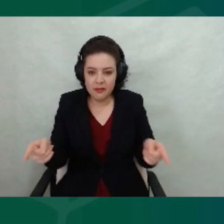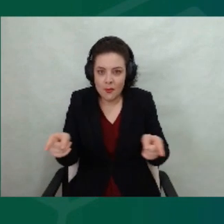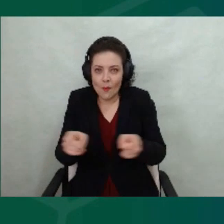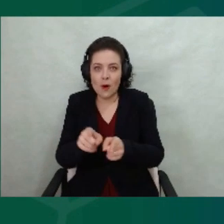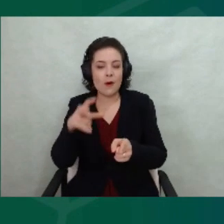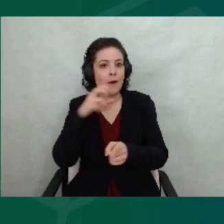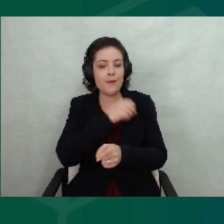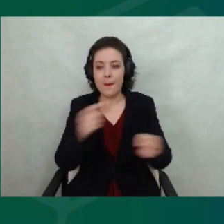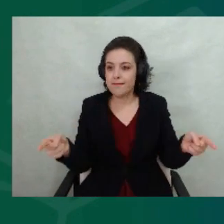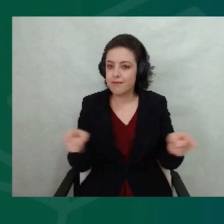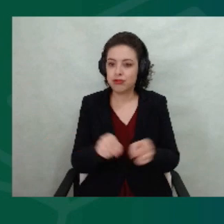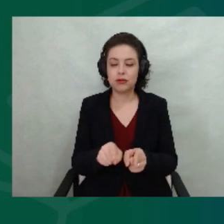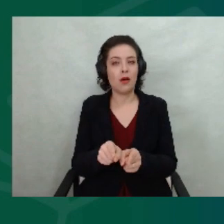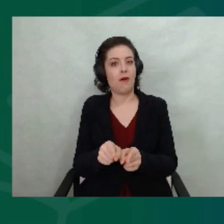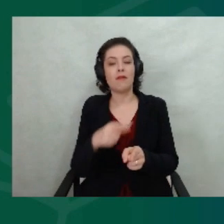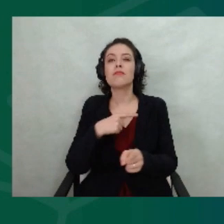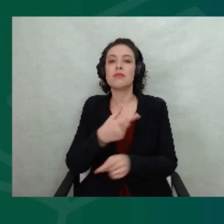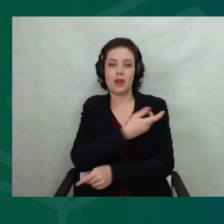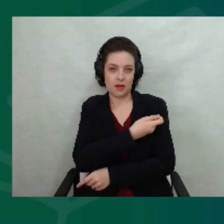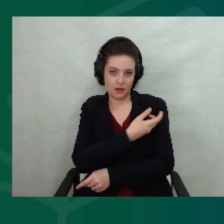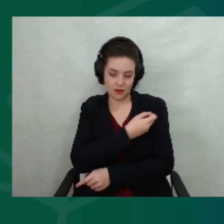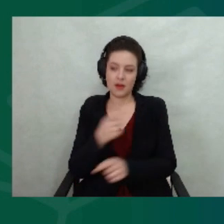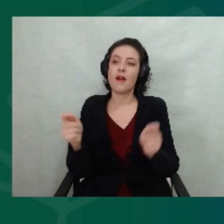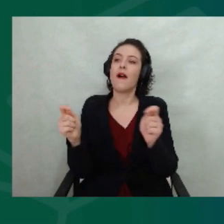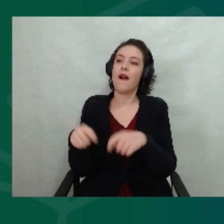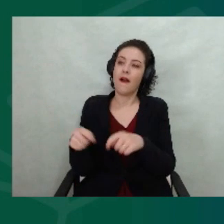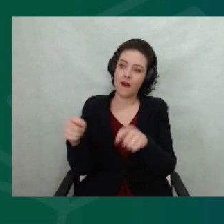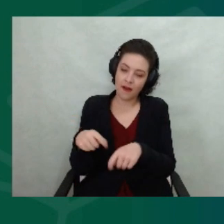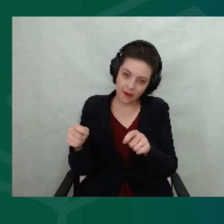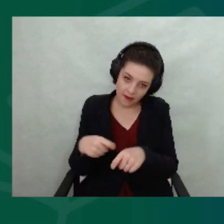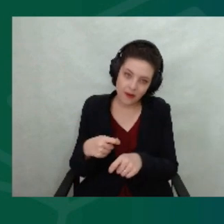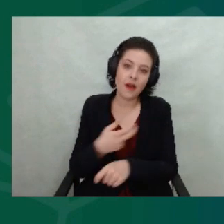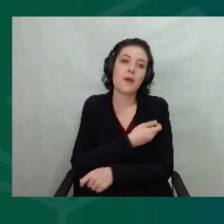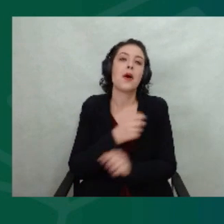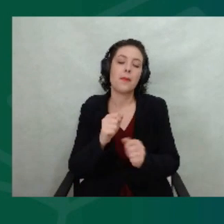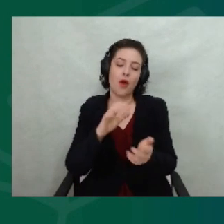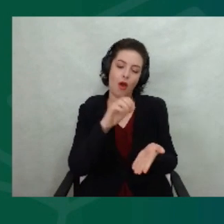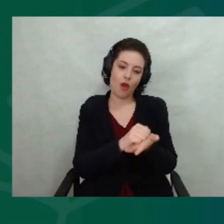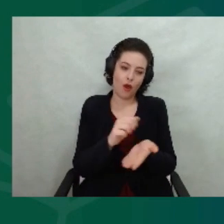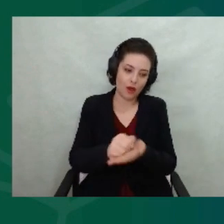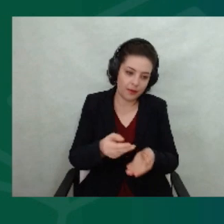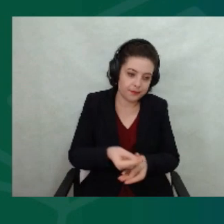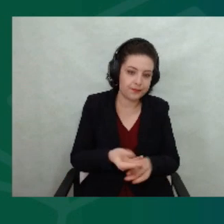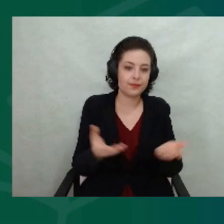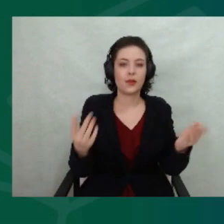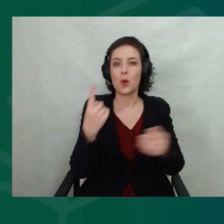nós temos vacinas capazes de serem licenciadas numa questão de 1 ano,